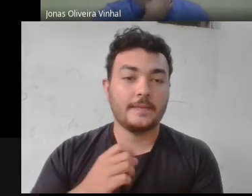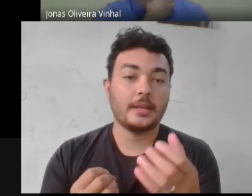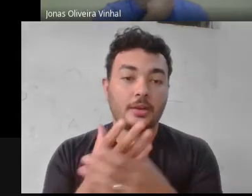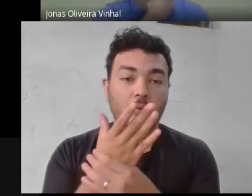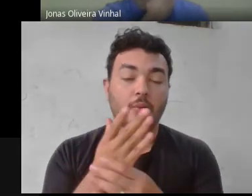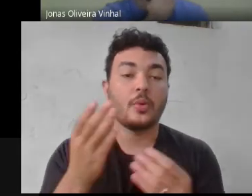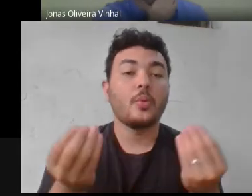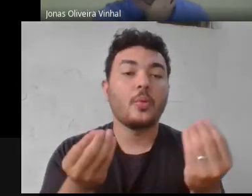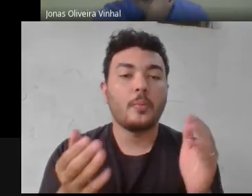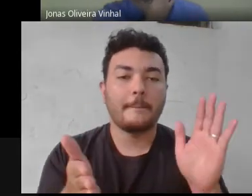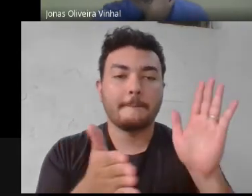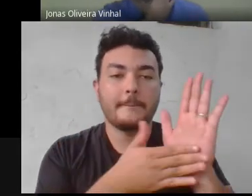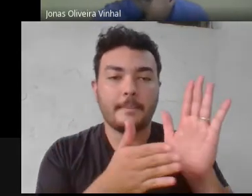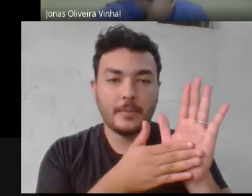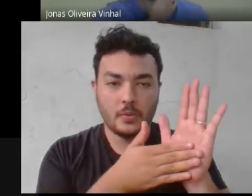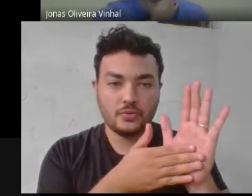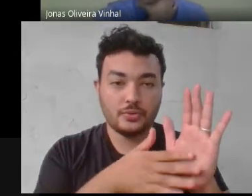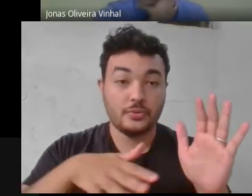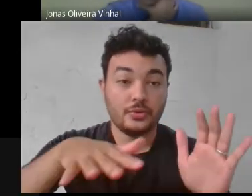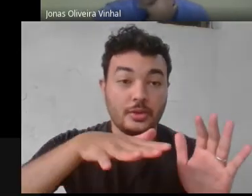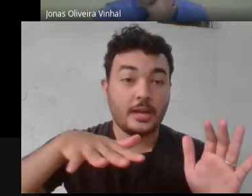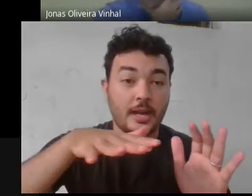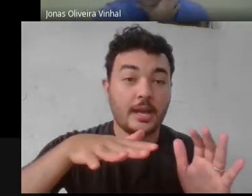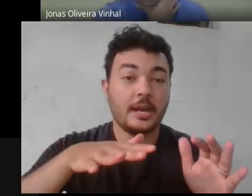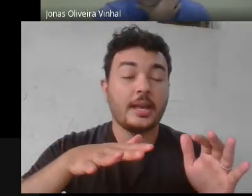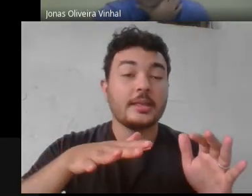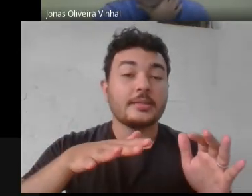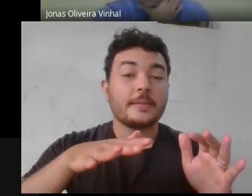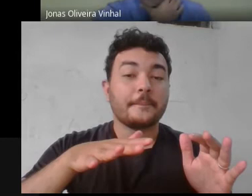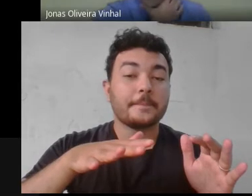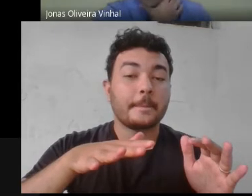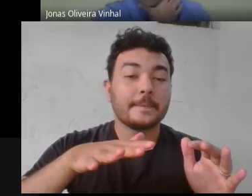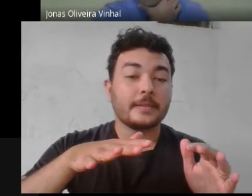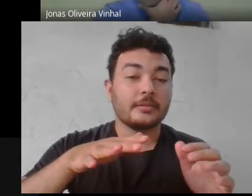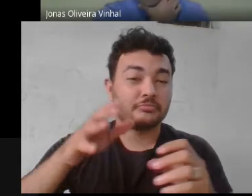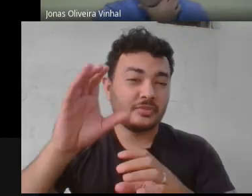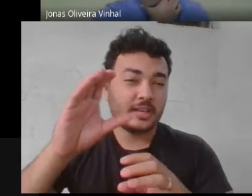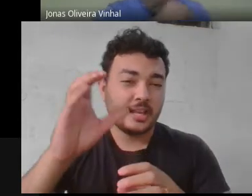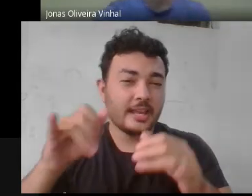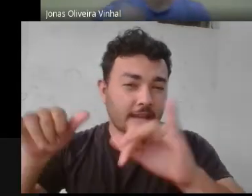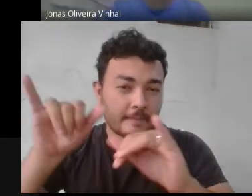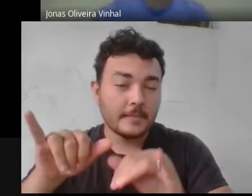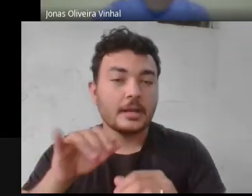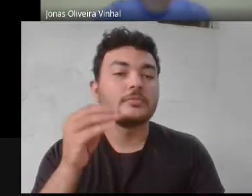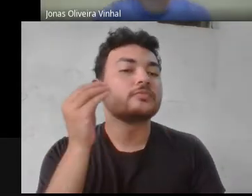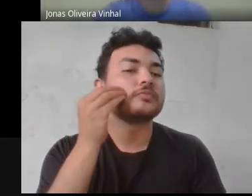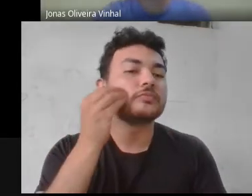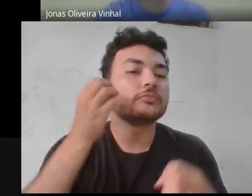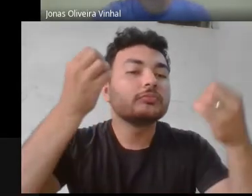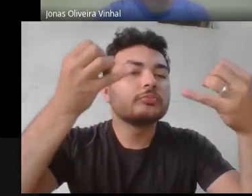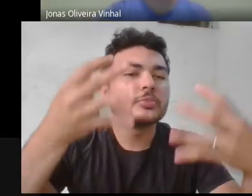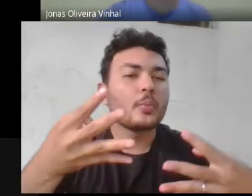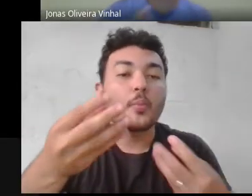a partir do surgimento da mecânica quântica com Schrödinger para tentar explicar como que ocorre a formação da ligação